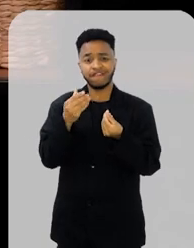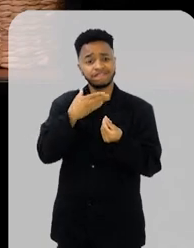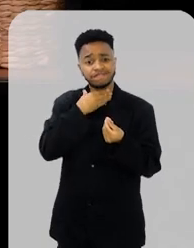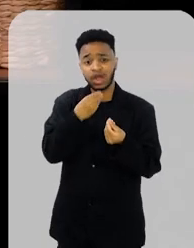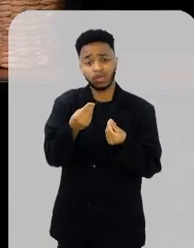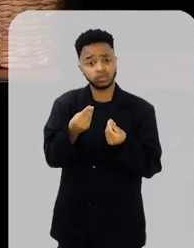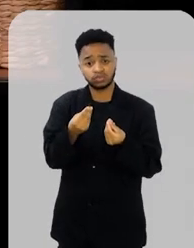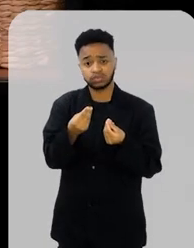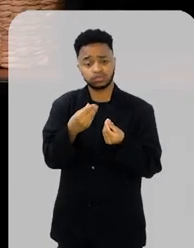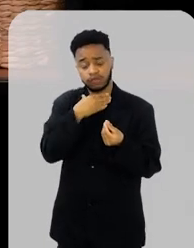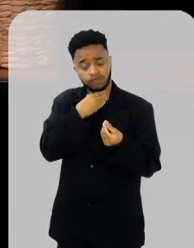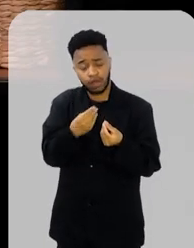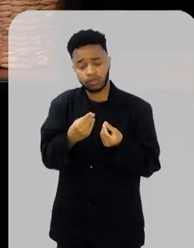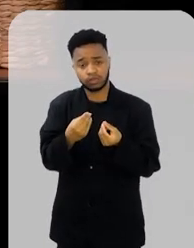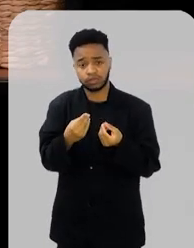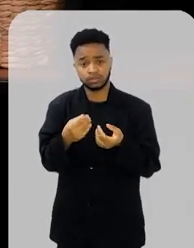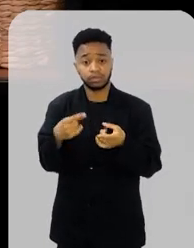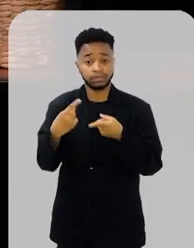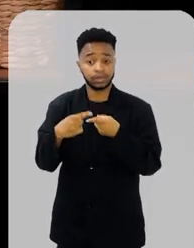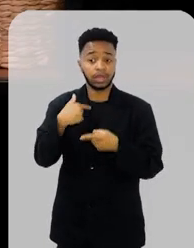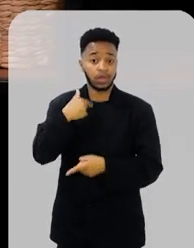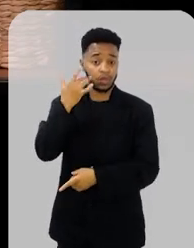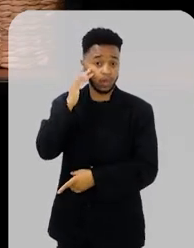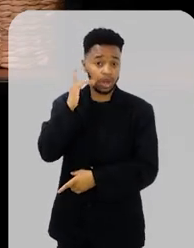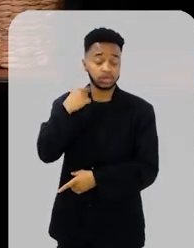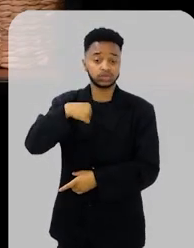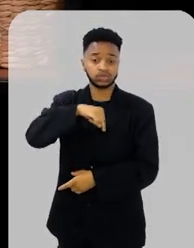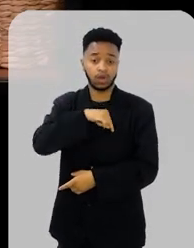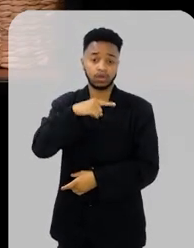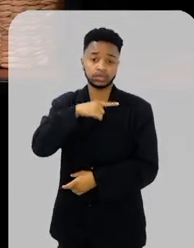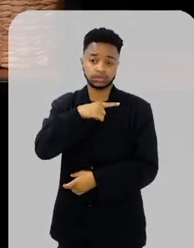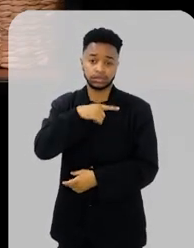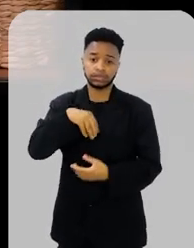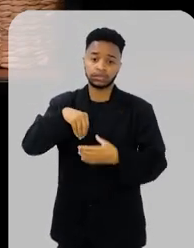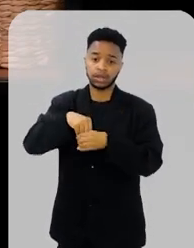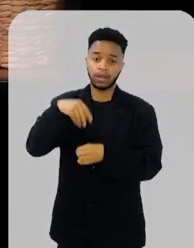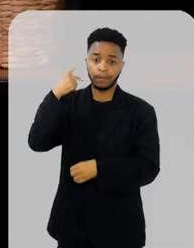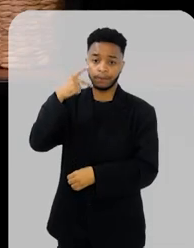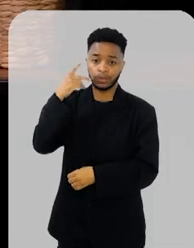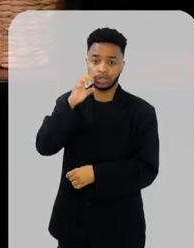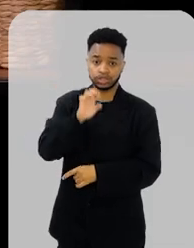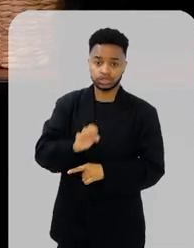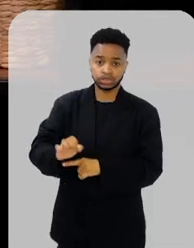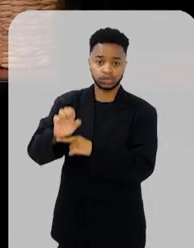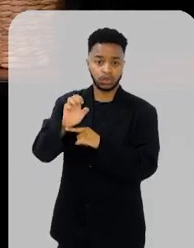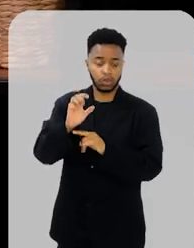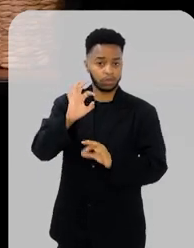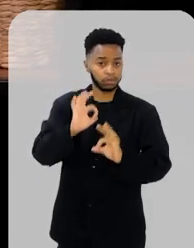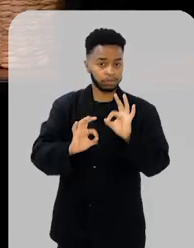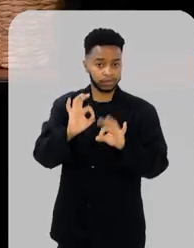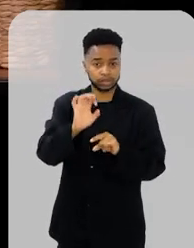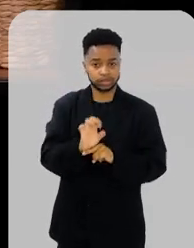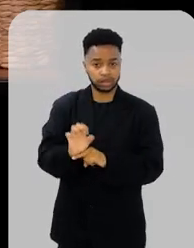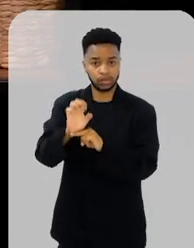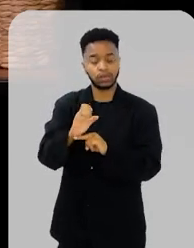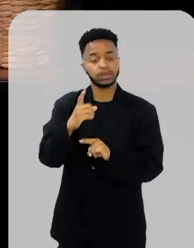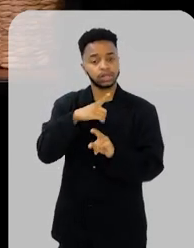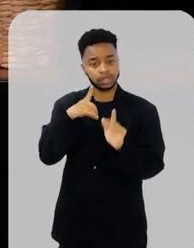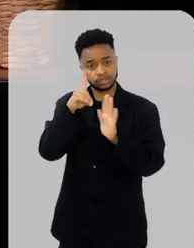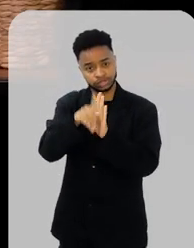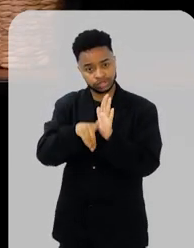absolutamente falso, né? Uma falsa. Então, eu acho que a gente tem, inclusive, dentro da política estadual, né, desse plano,